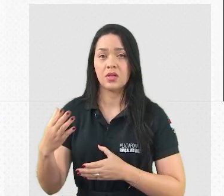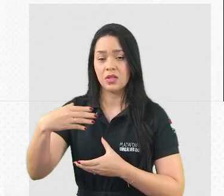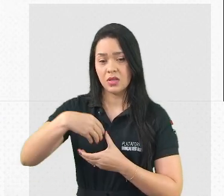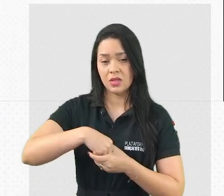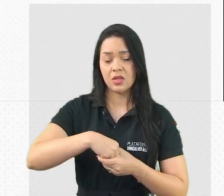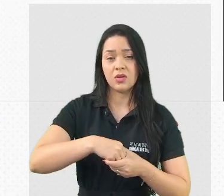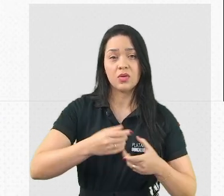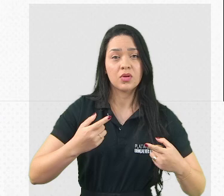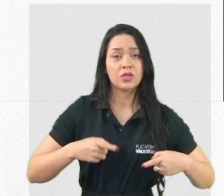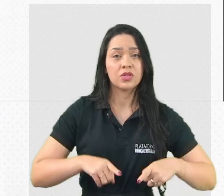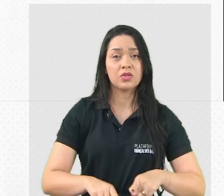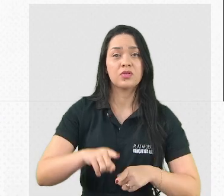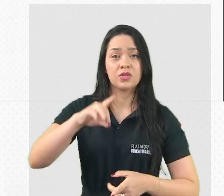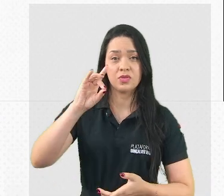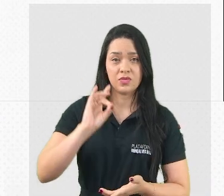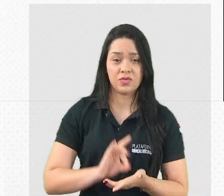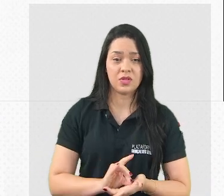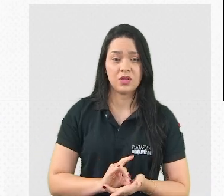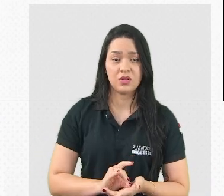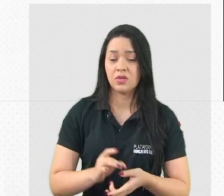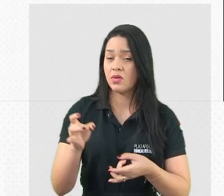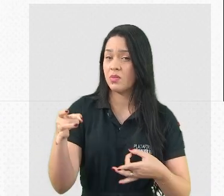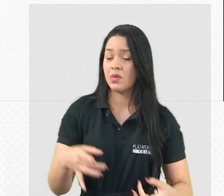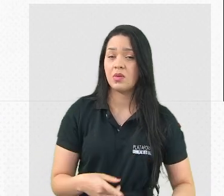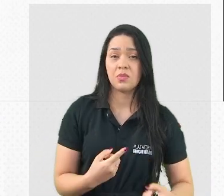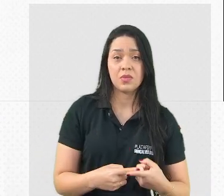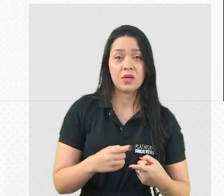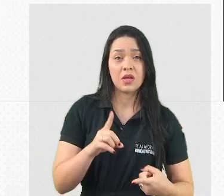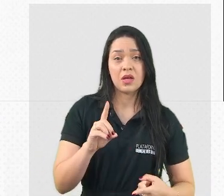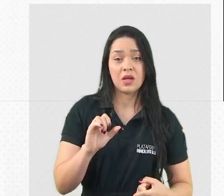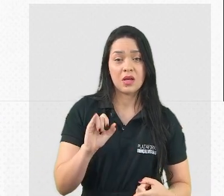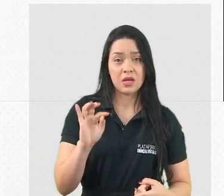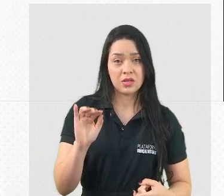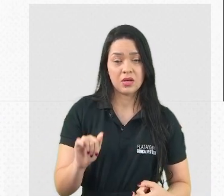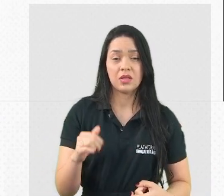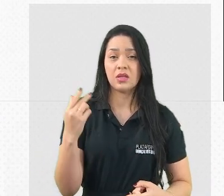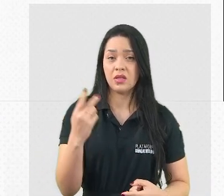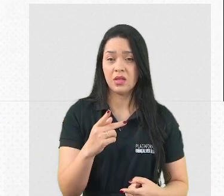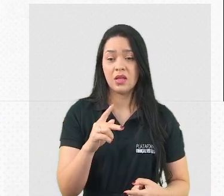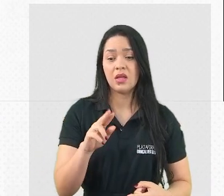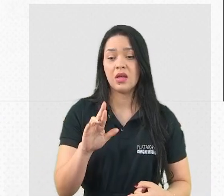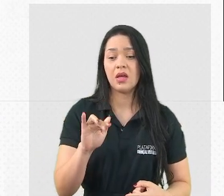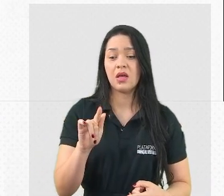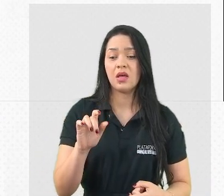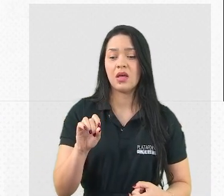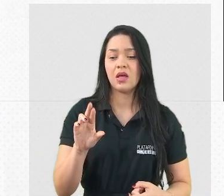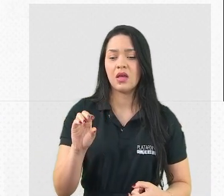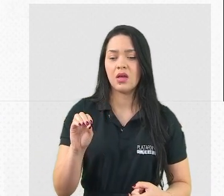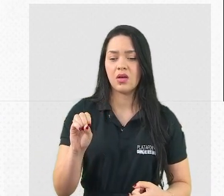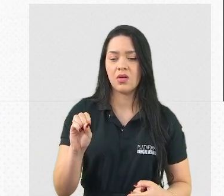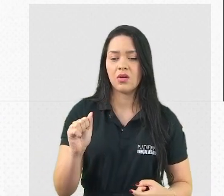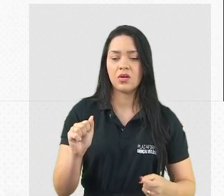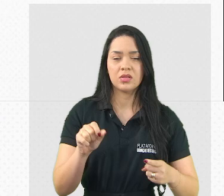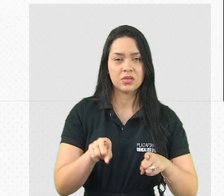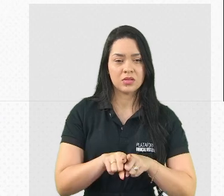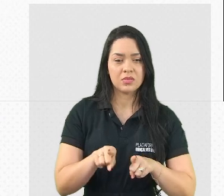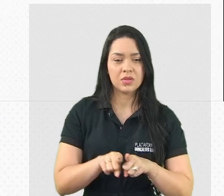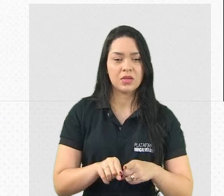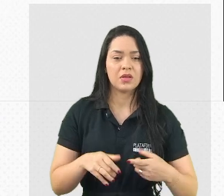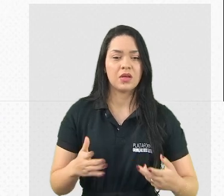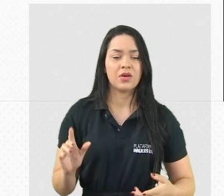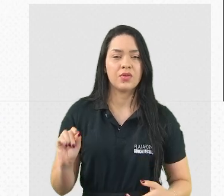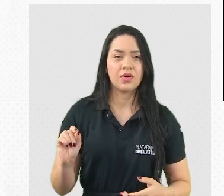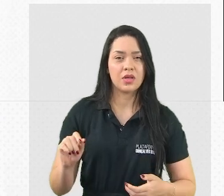período competitivo, de fato, ele não abre mão porque a dieta dele é altamente rigorosa. Mas desse período transitório e período